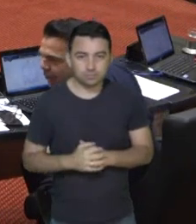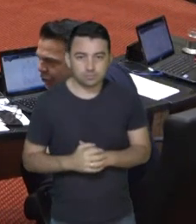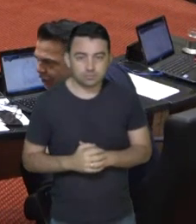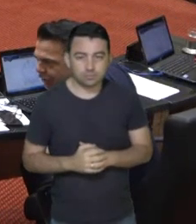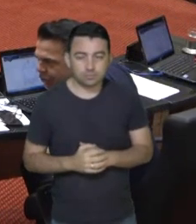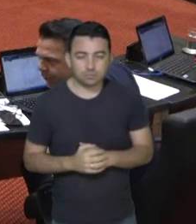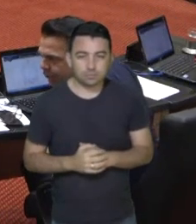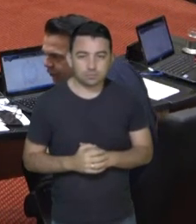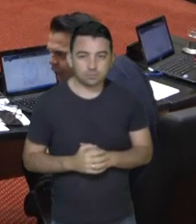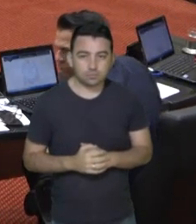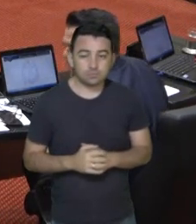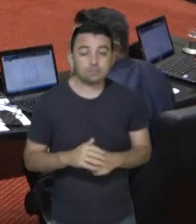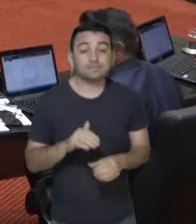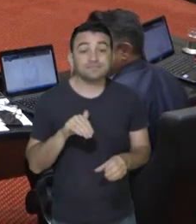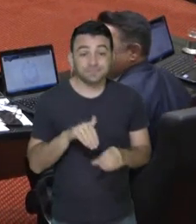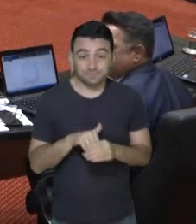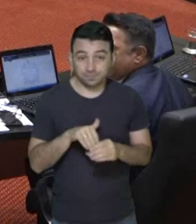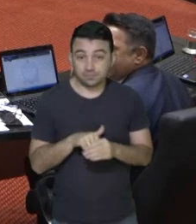em